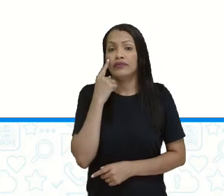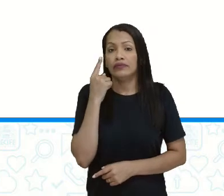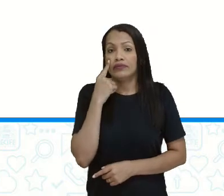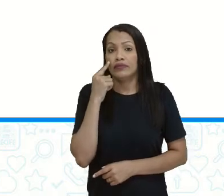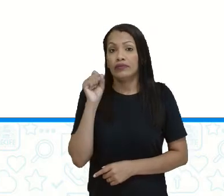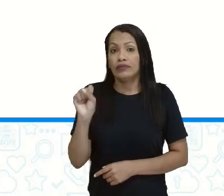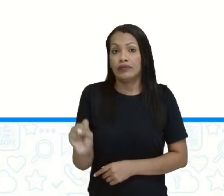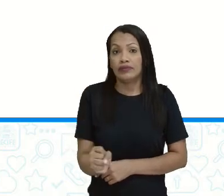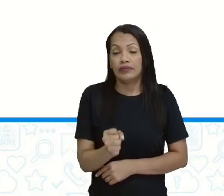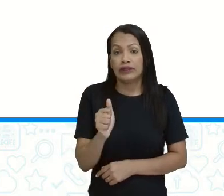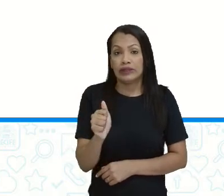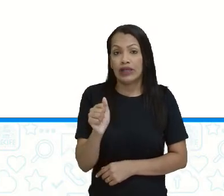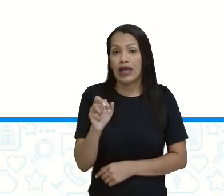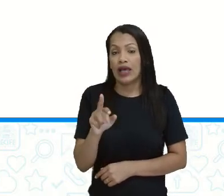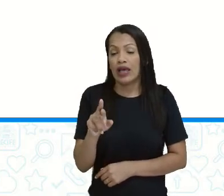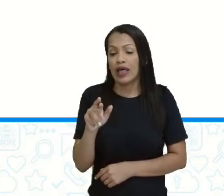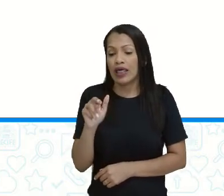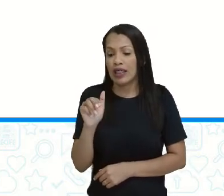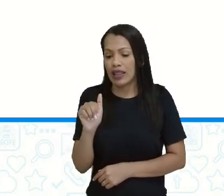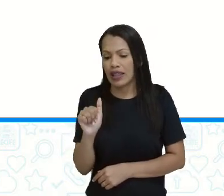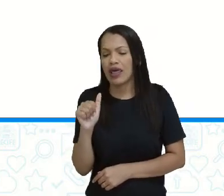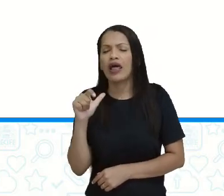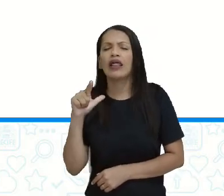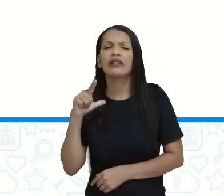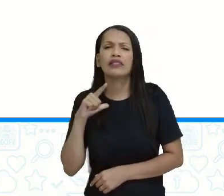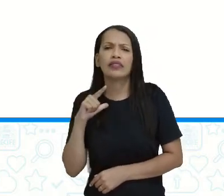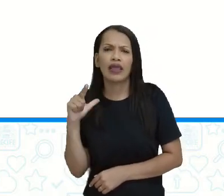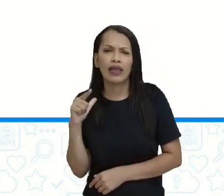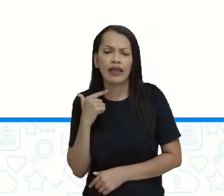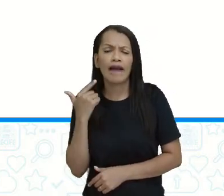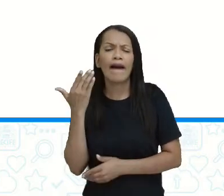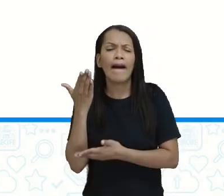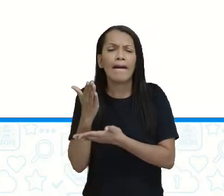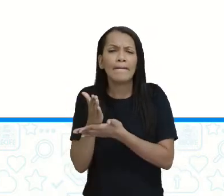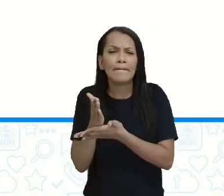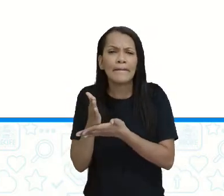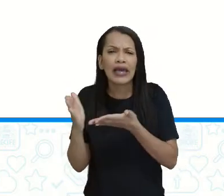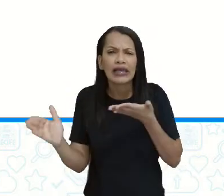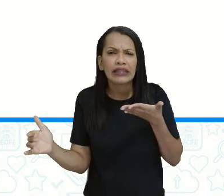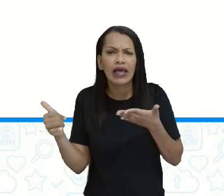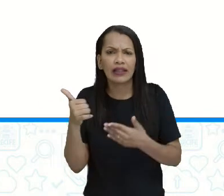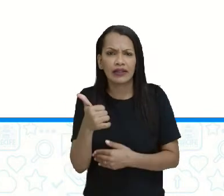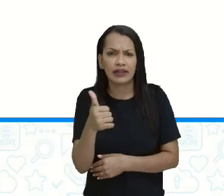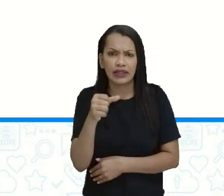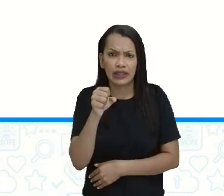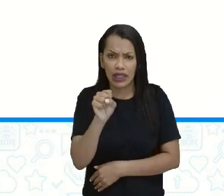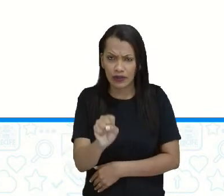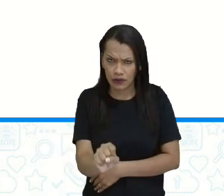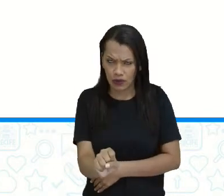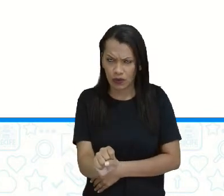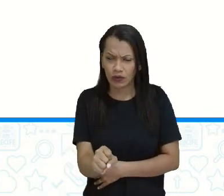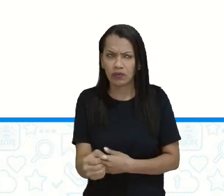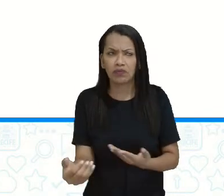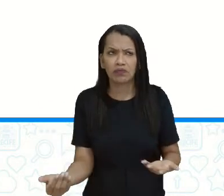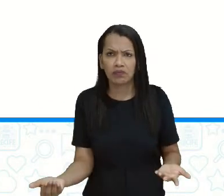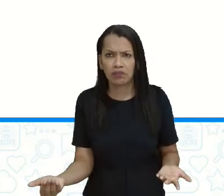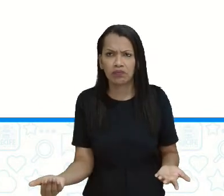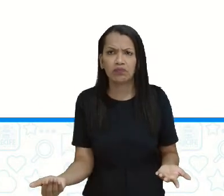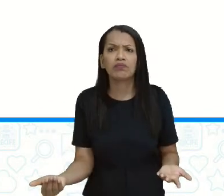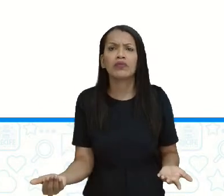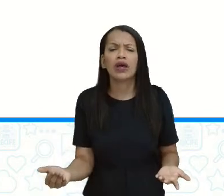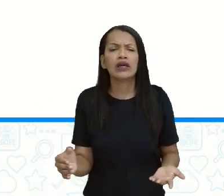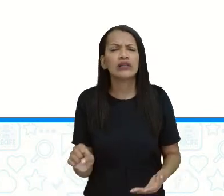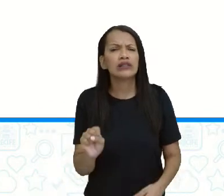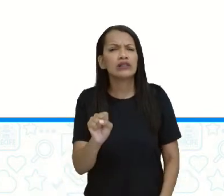dessa quantidade. Quantas figurinhas Sara tem? Então, observem que o problema está